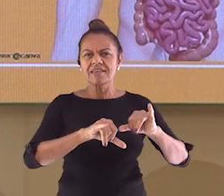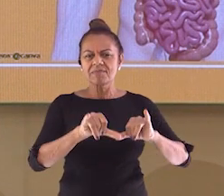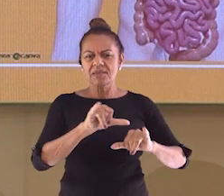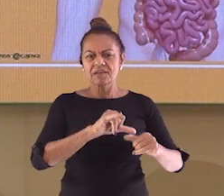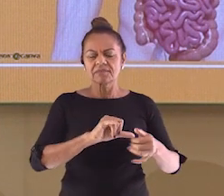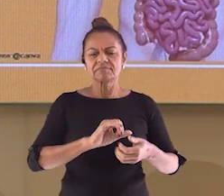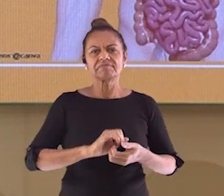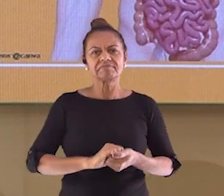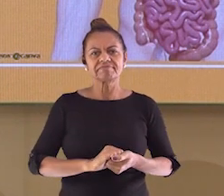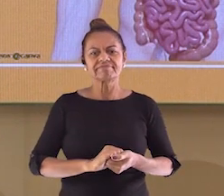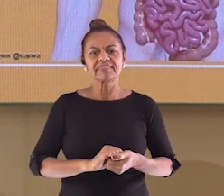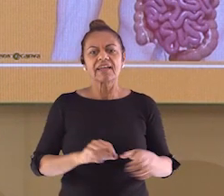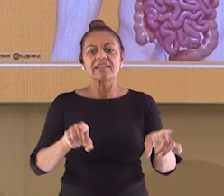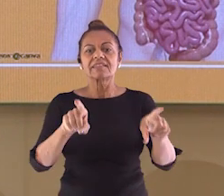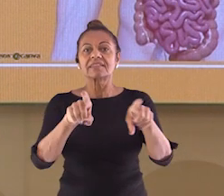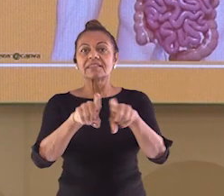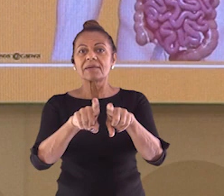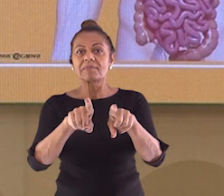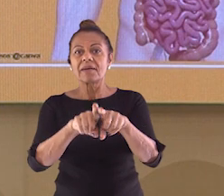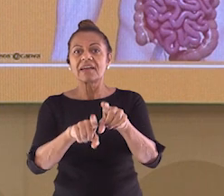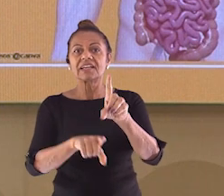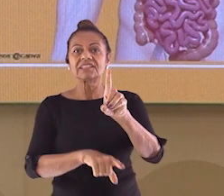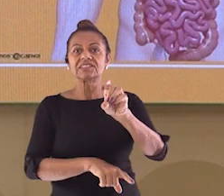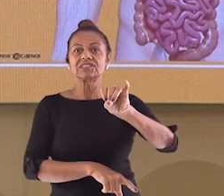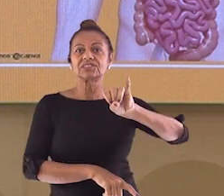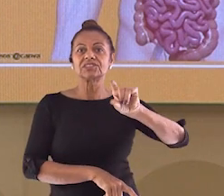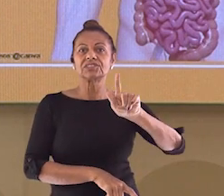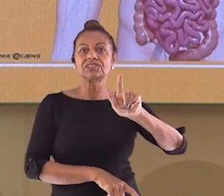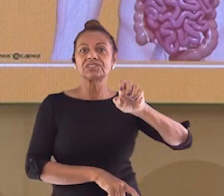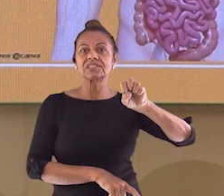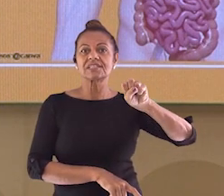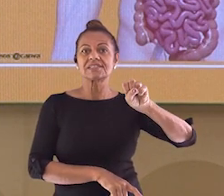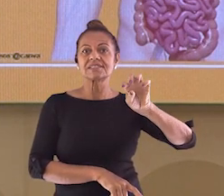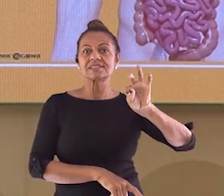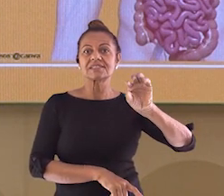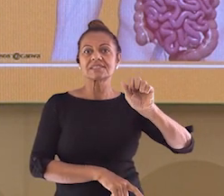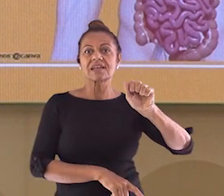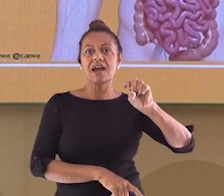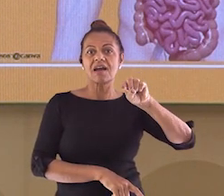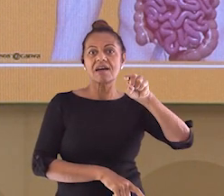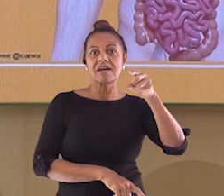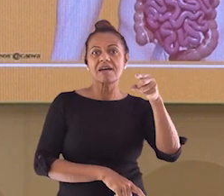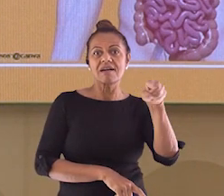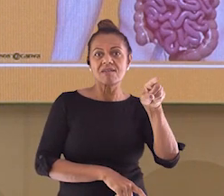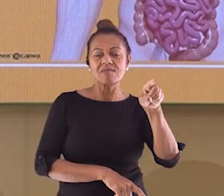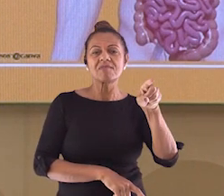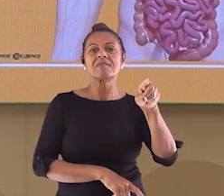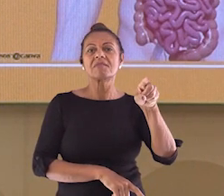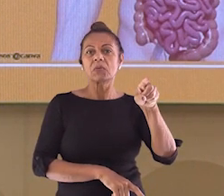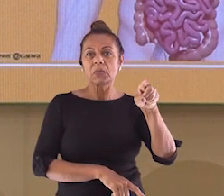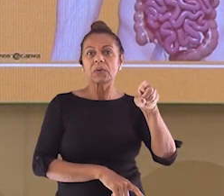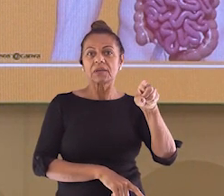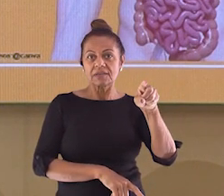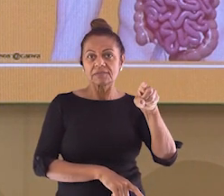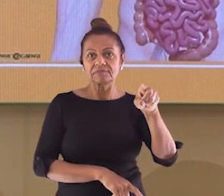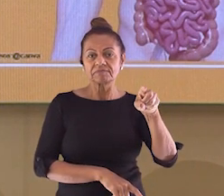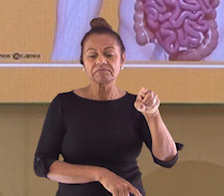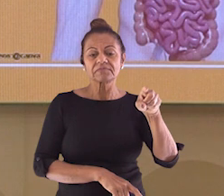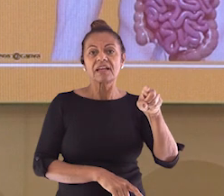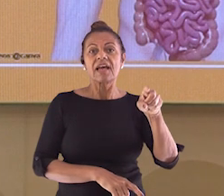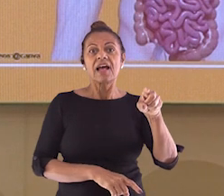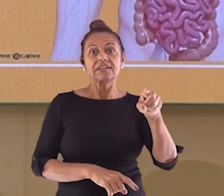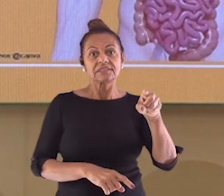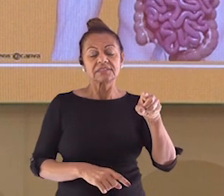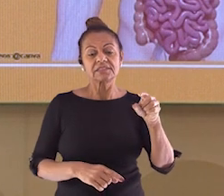processo químico? Eu vou te explicar. O processo de digestão, ele começa na boca, pela atuação